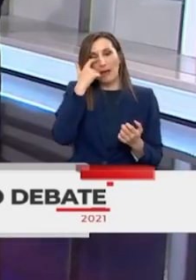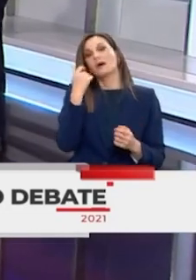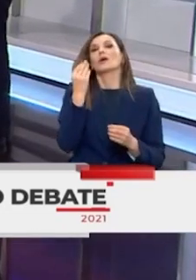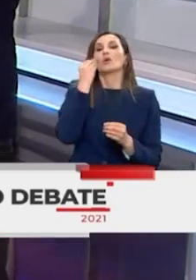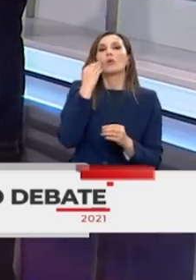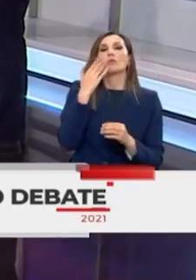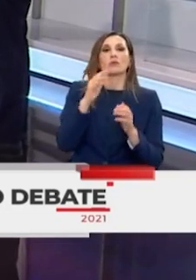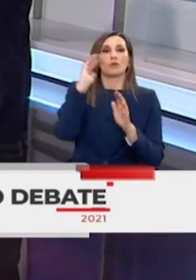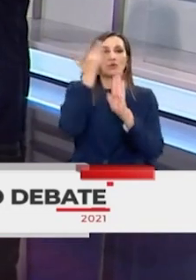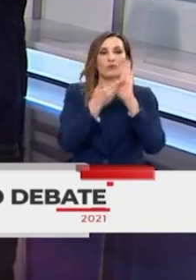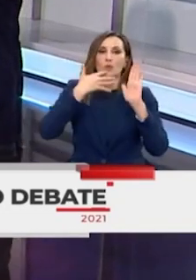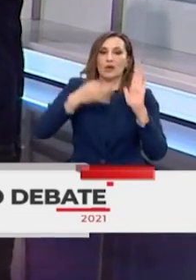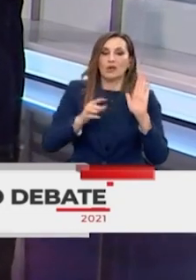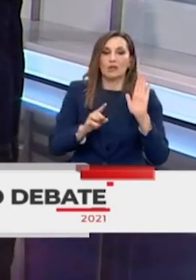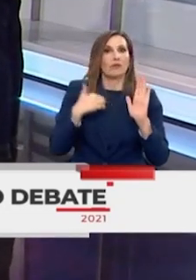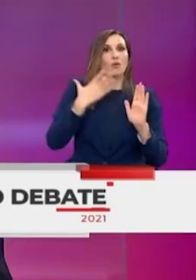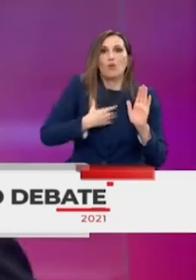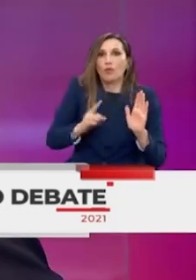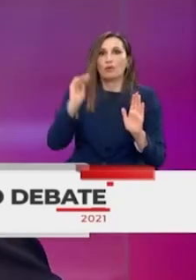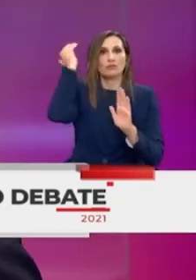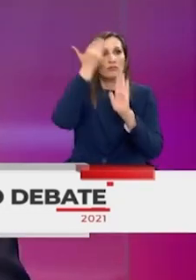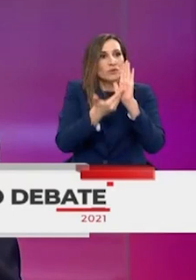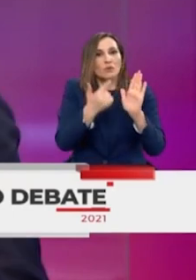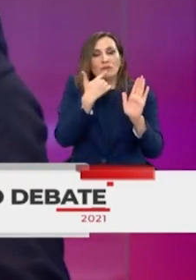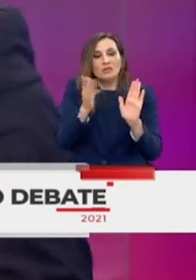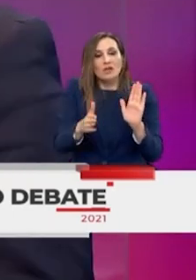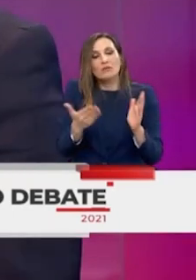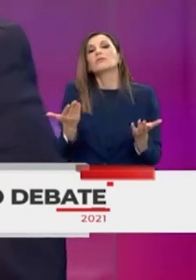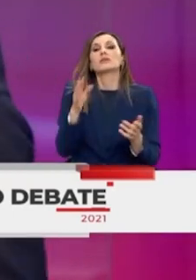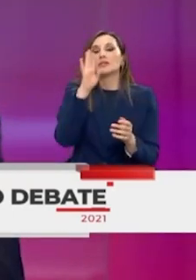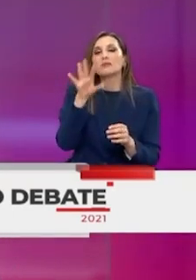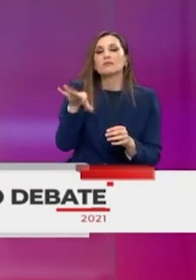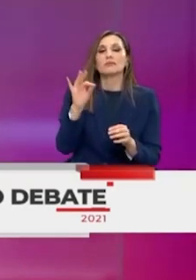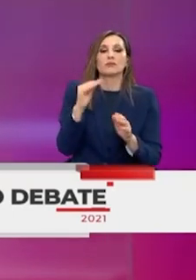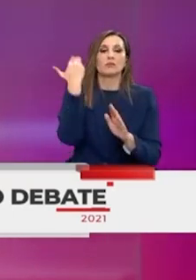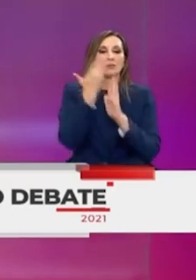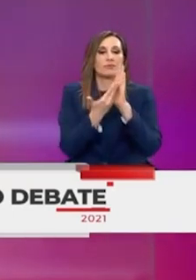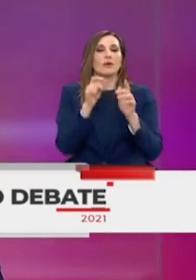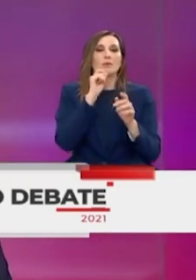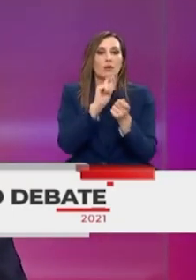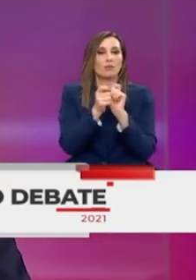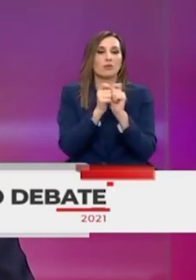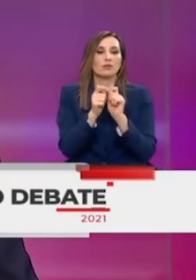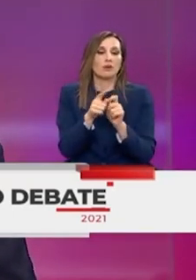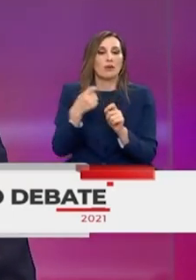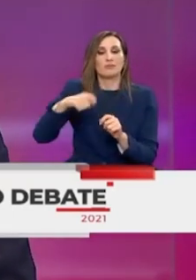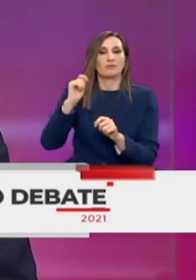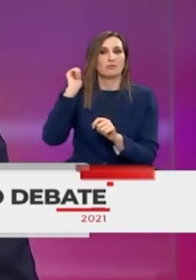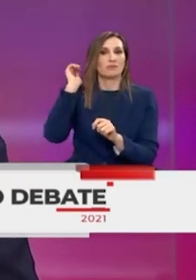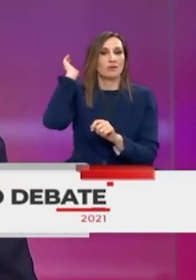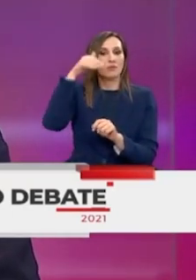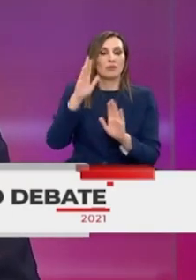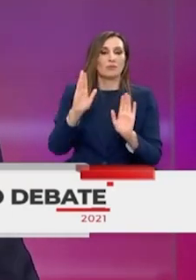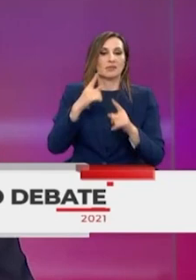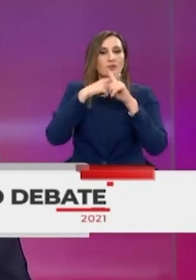que é a atual Constituição? Eu não gosto desta Constituição. Mas como é que vai cumprir se for eleito porque presidente? Porque a Constituição tem mecanismos para ser alterado, que não cabem ao Presidente da República. Mas vai ter que